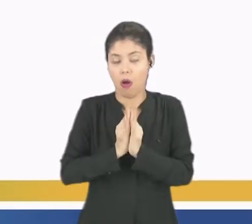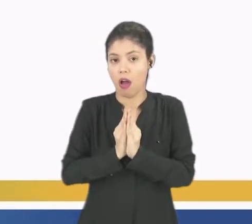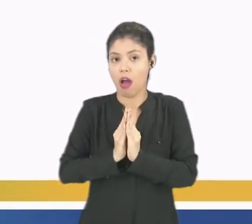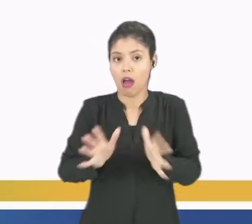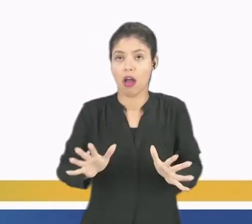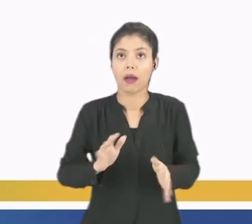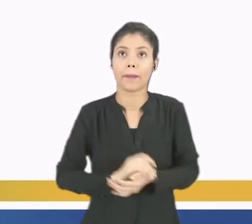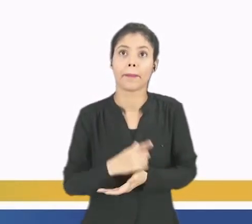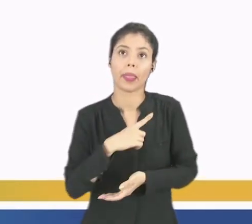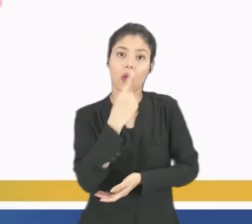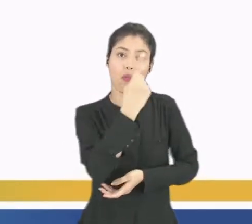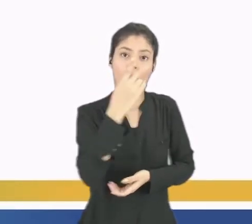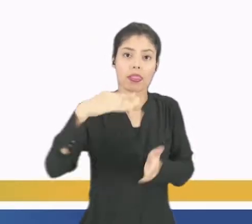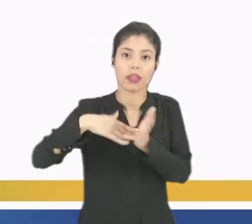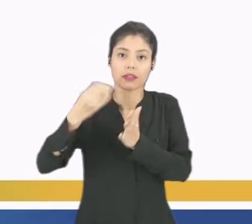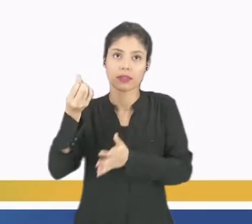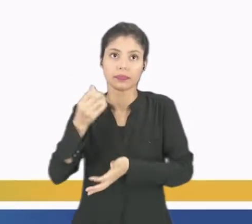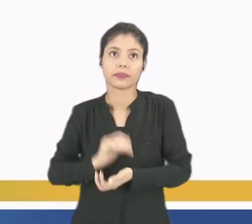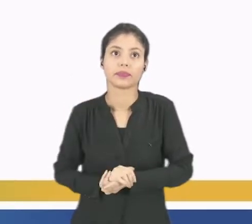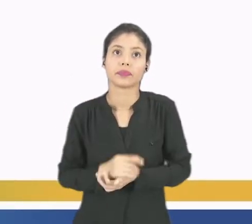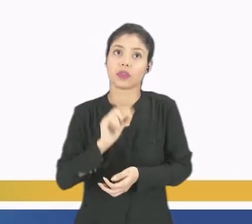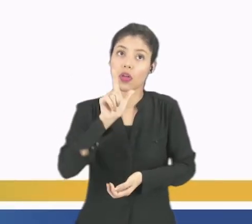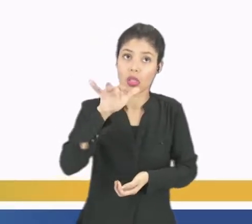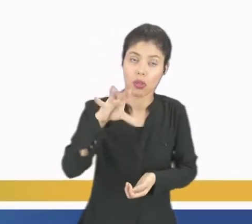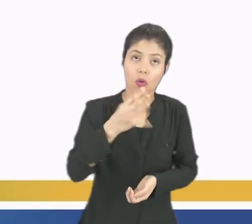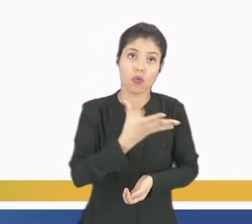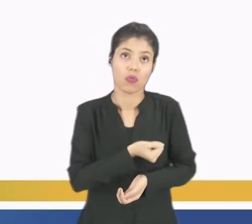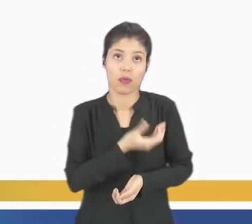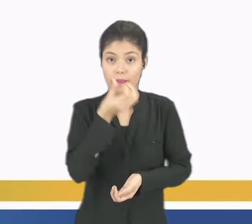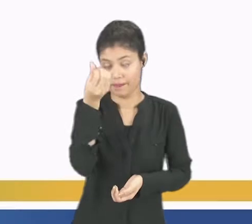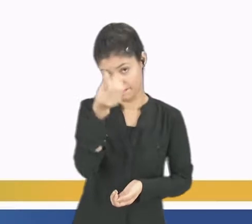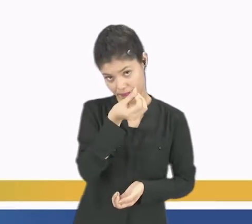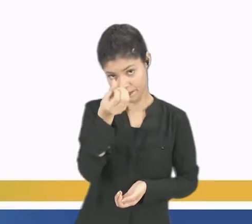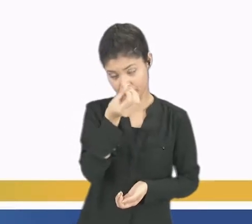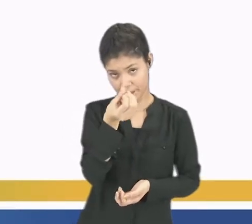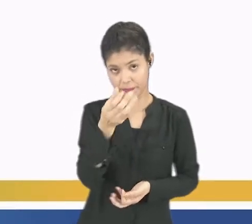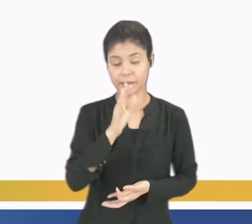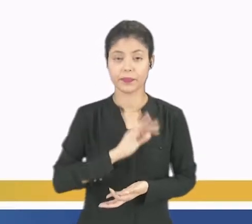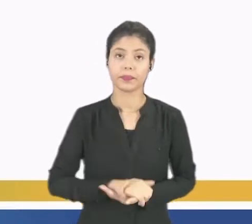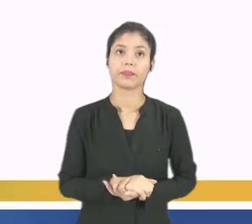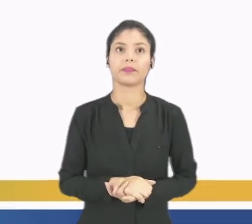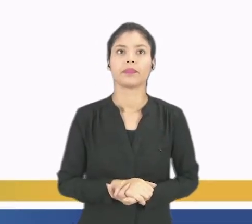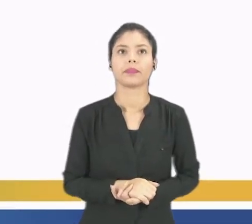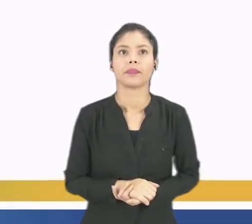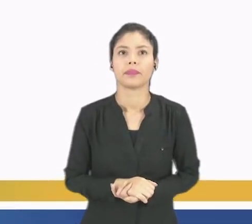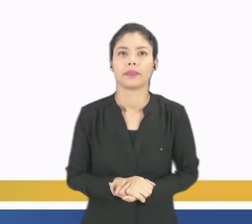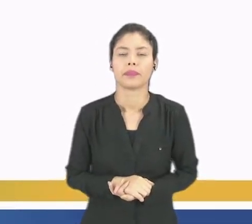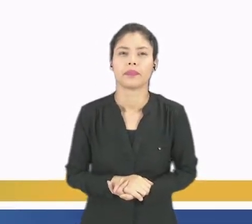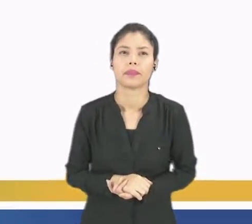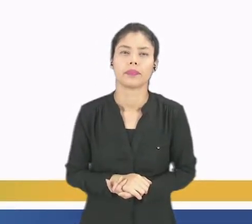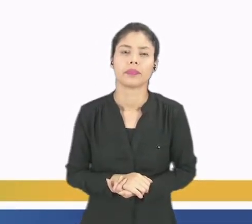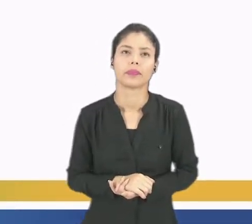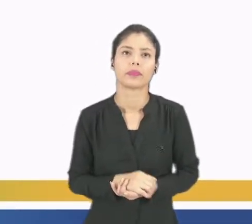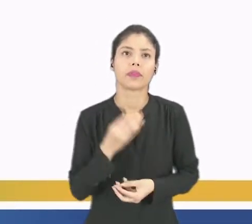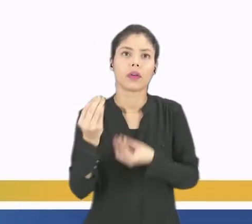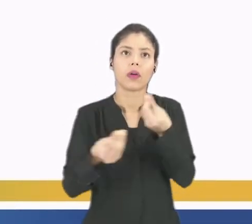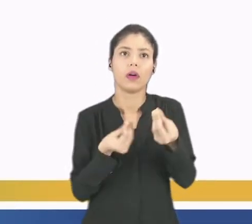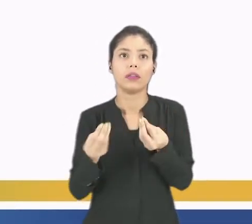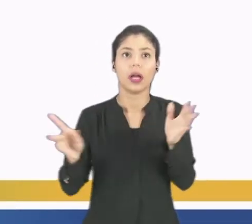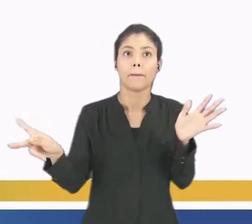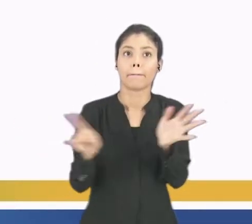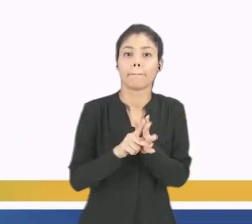são de 1 até 6. Logo, o número de elementos desse espaço amostral são 6. De modo que